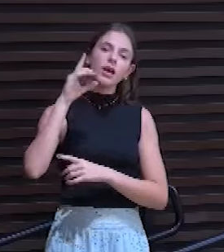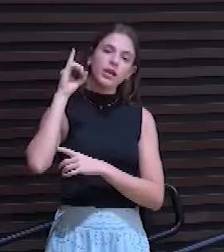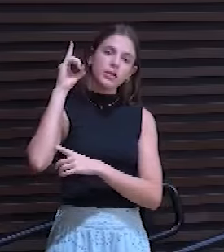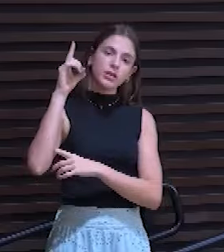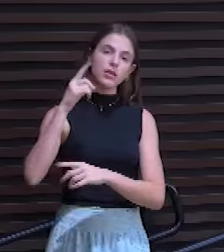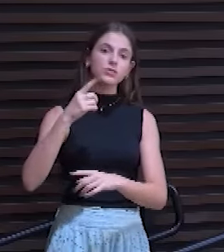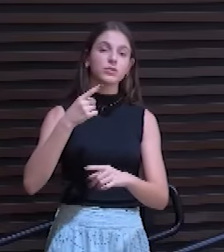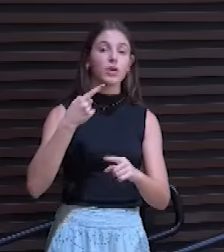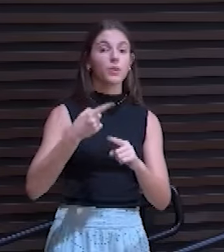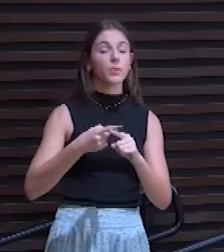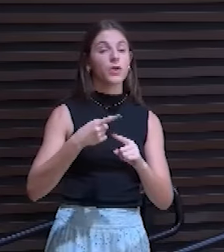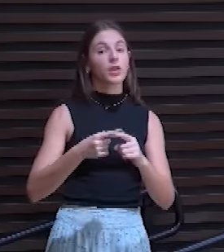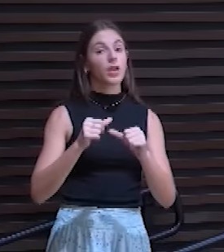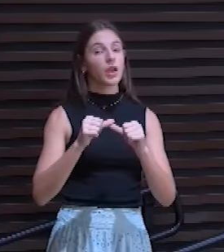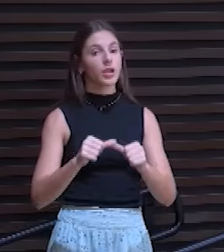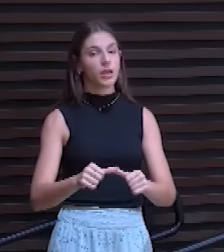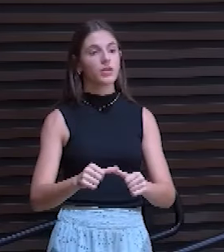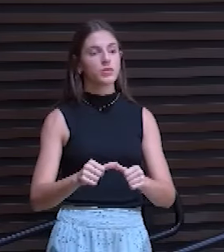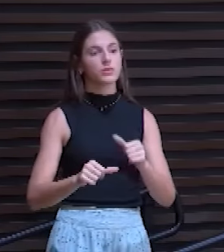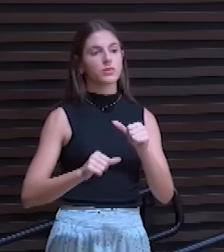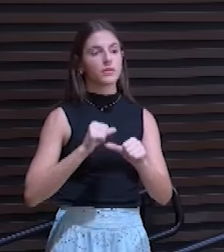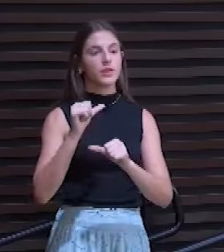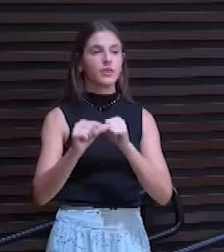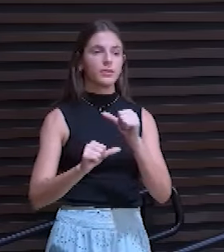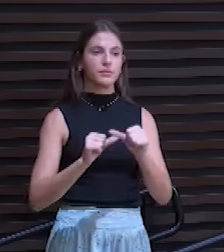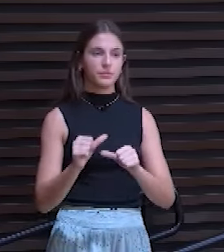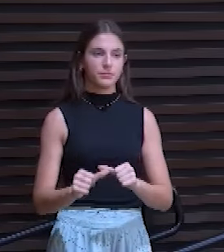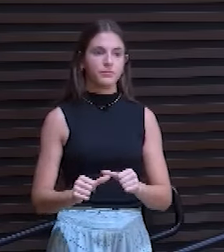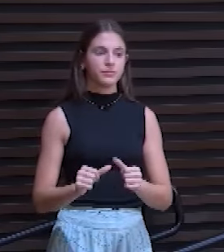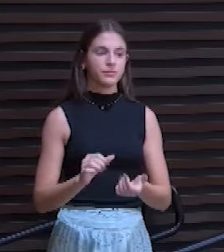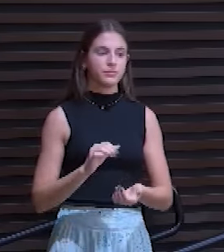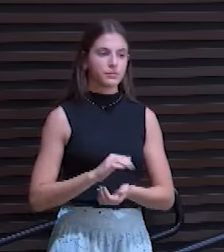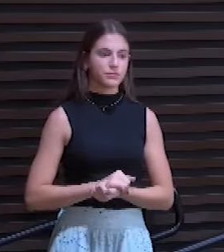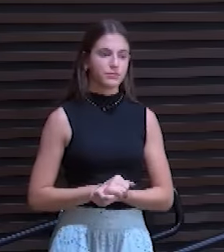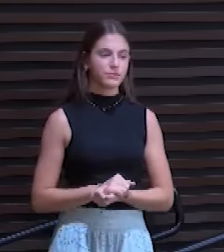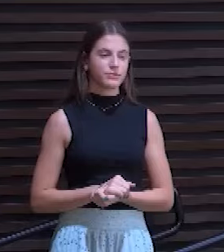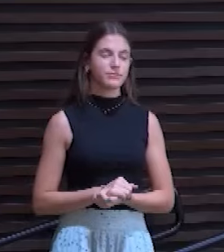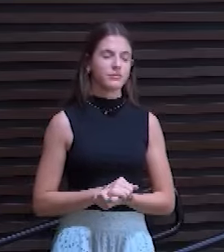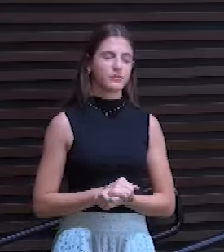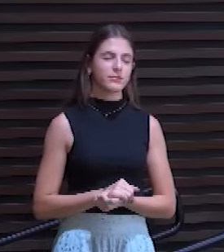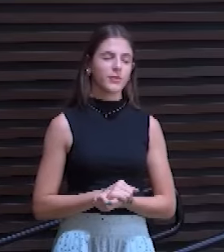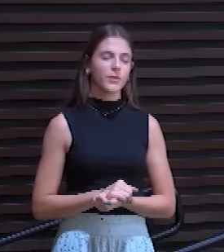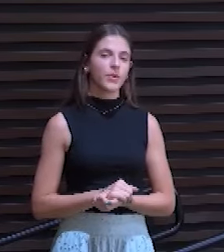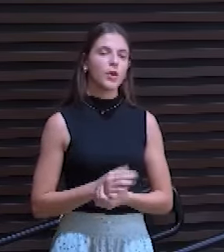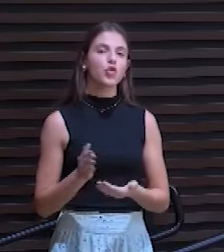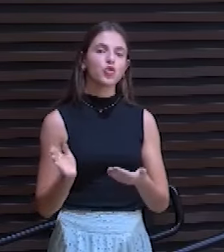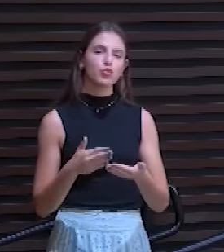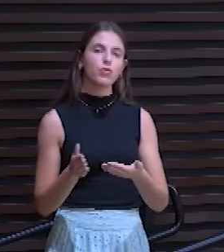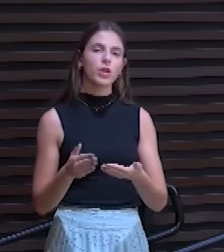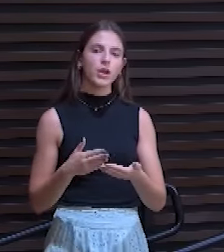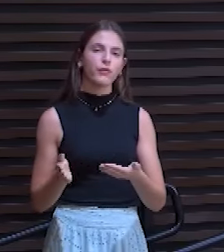isso que vai trazer toda a diferença. No livro do Paul Tripp, nós estudamos esse livro aqui,